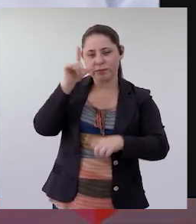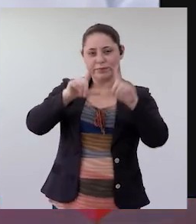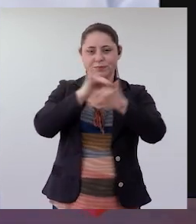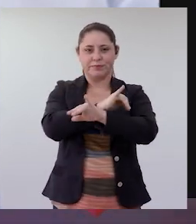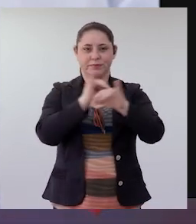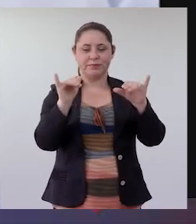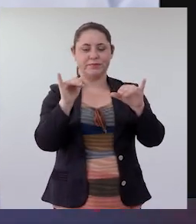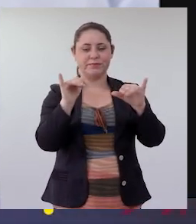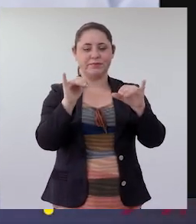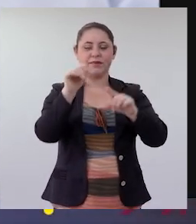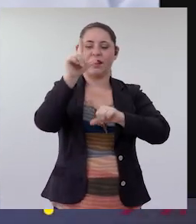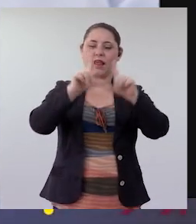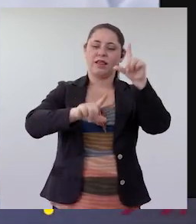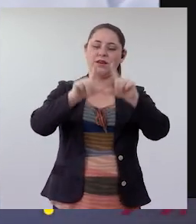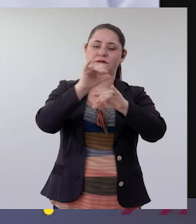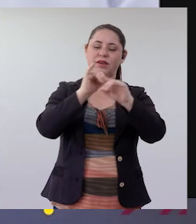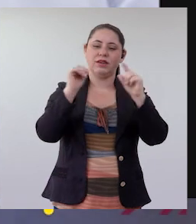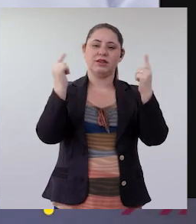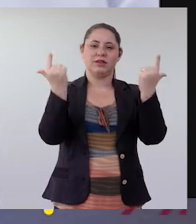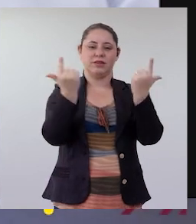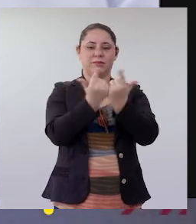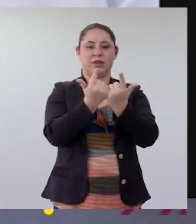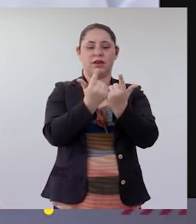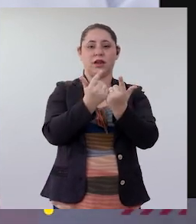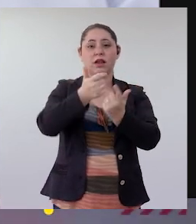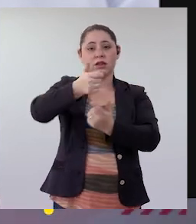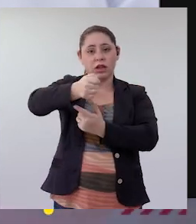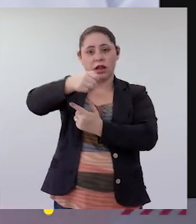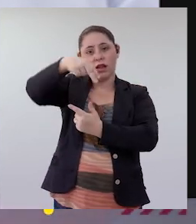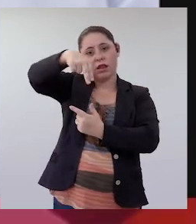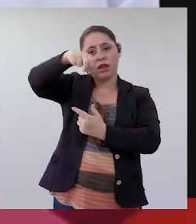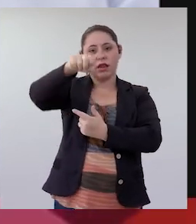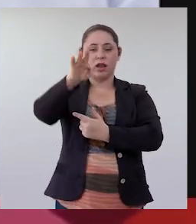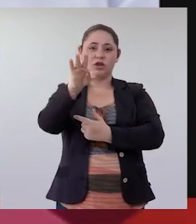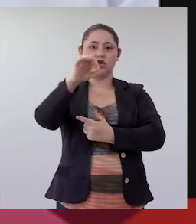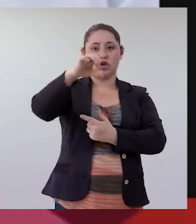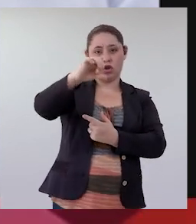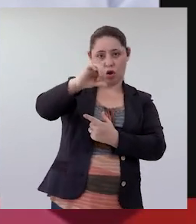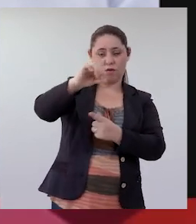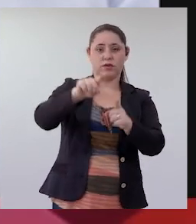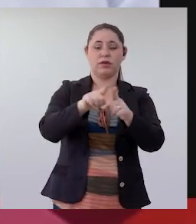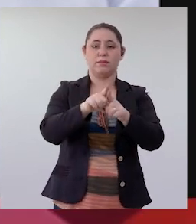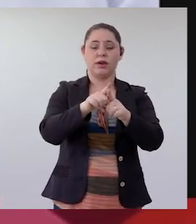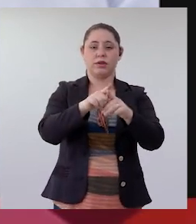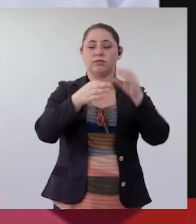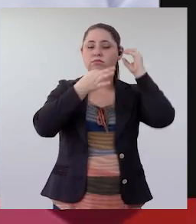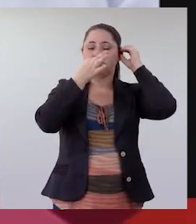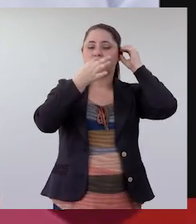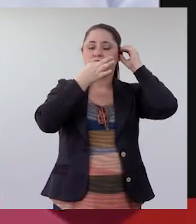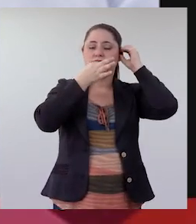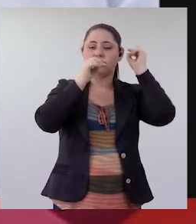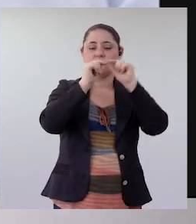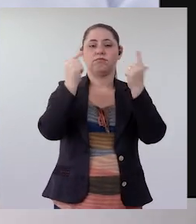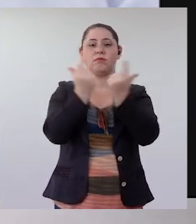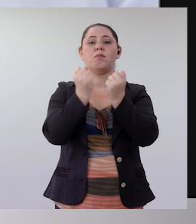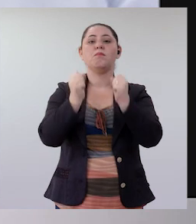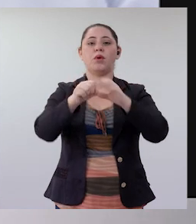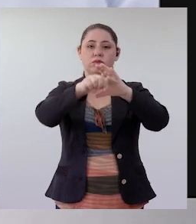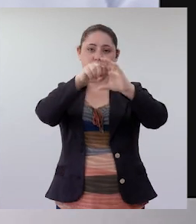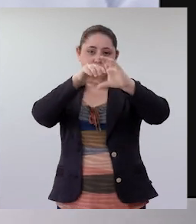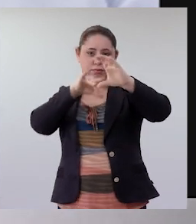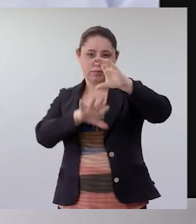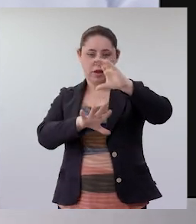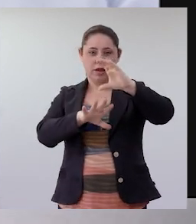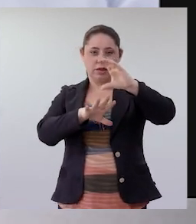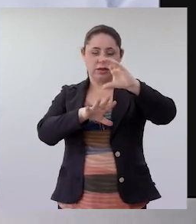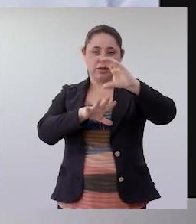nossa programação na TV Assembleia, no canal 9 da NET, ou pela Rádio Assembleia, você também pode compartilhar